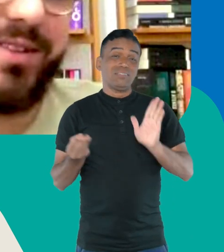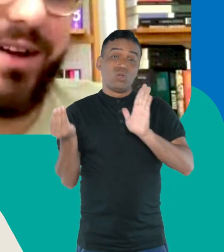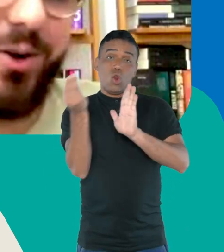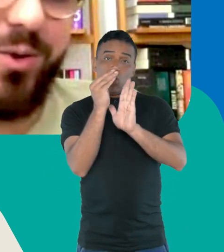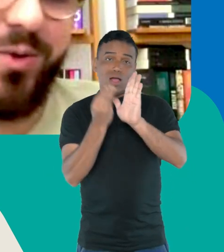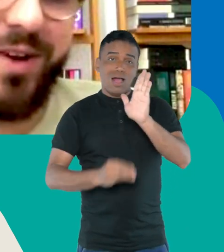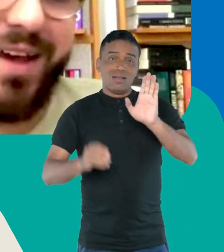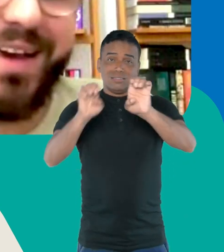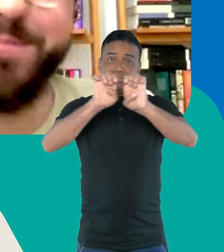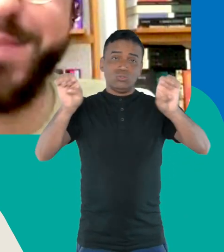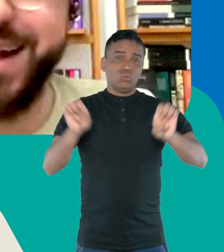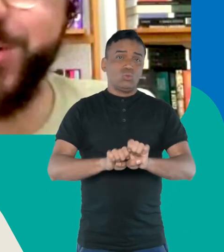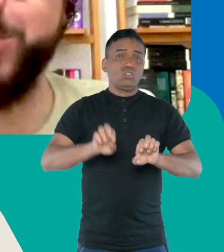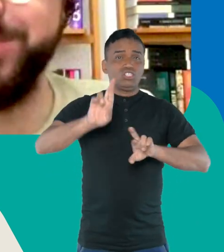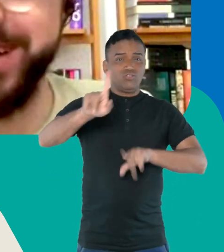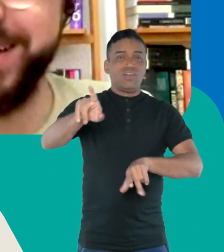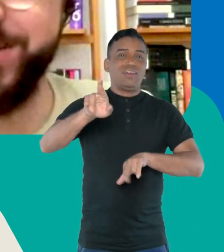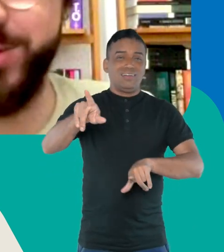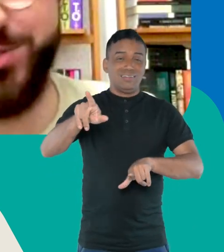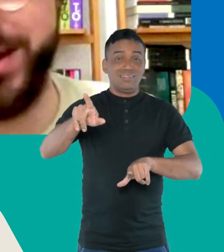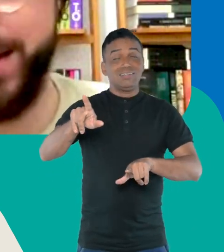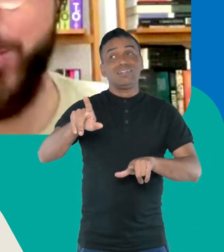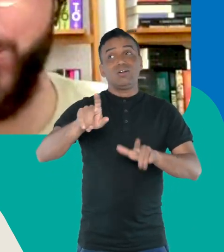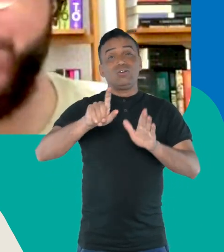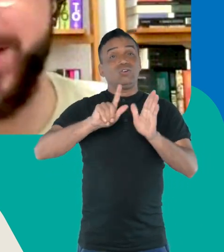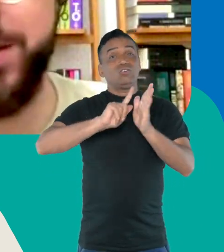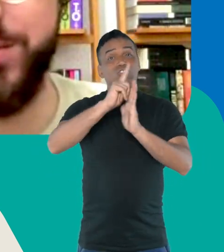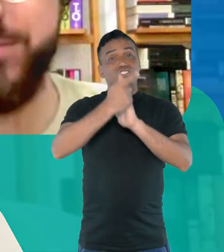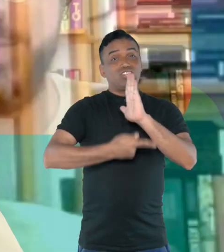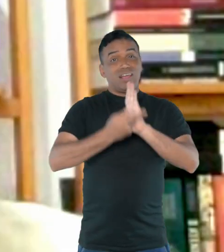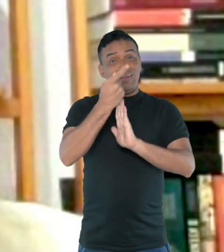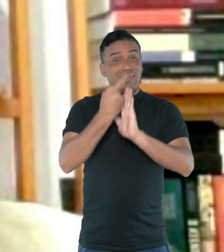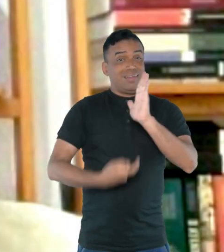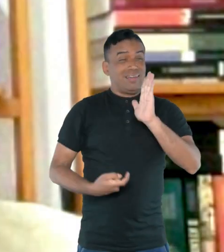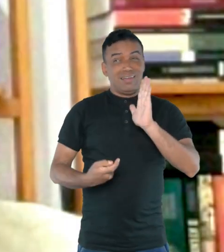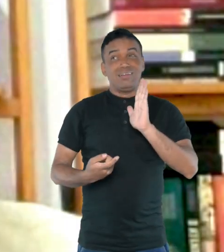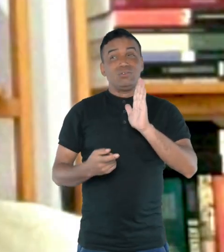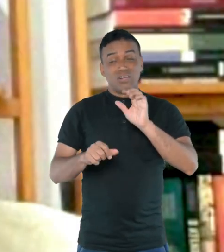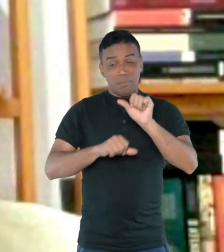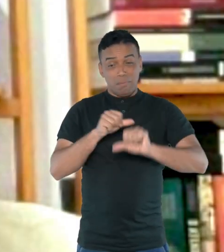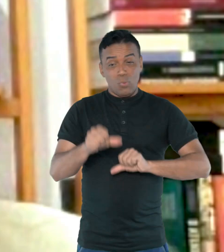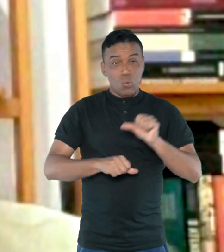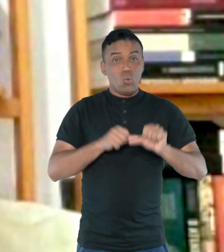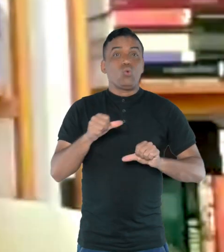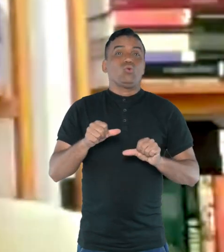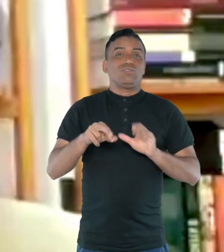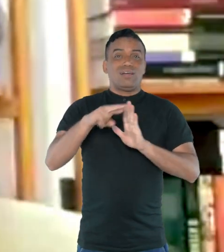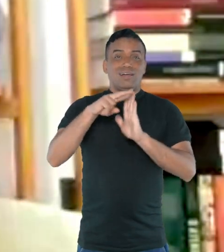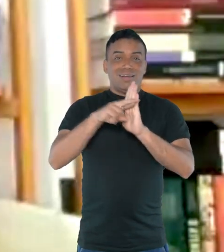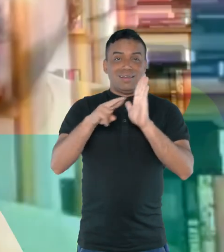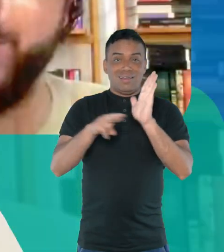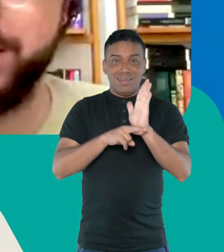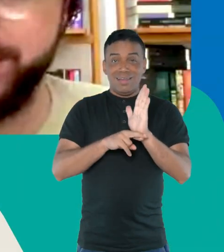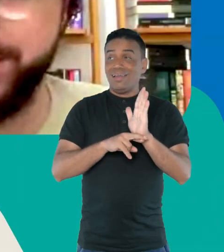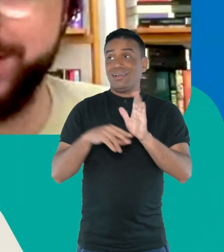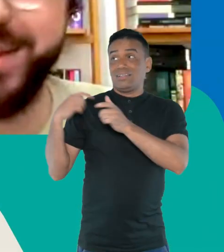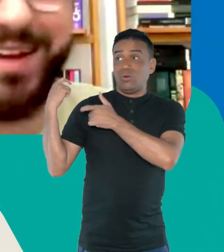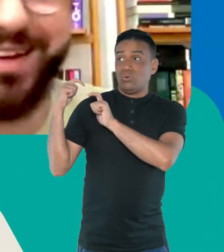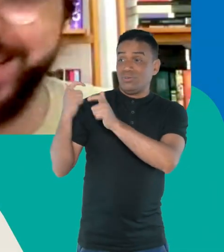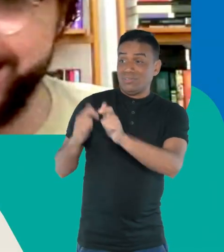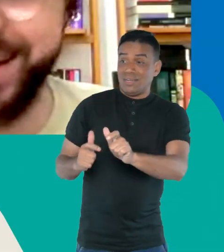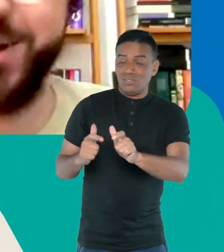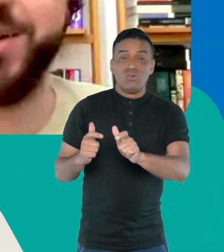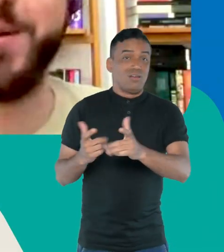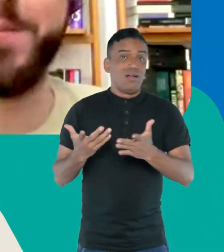também. Então, quebrar com o gênero, eu já quebro com o gênero no sentido tradicional, porque Literal, aqui é um